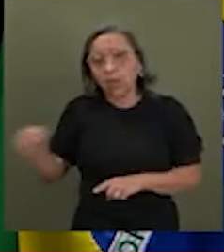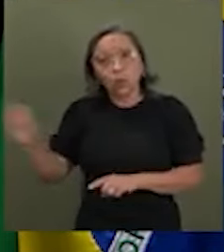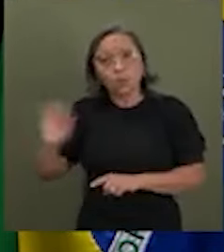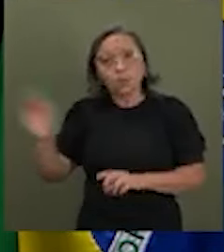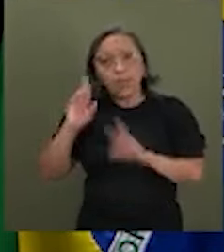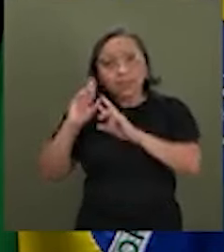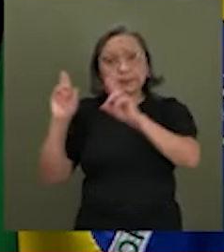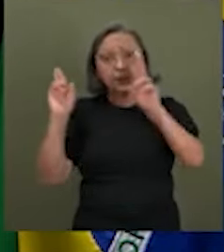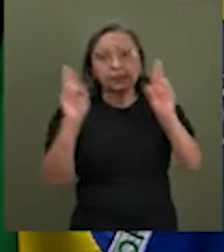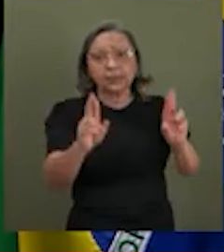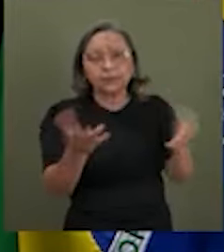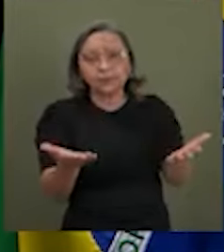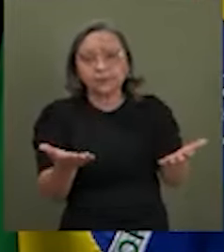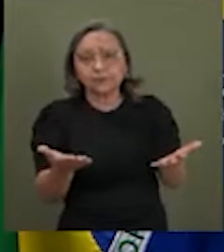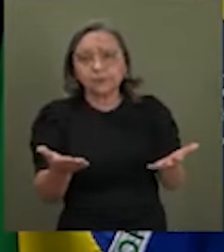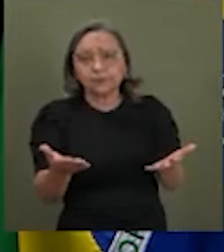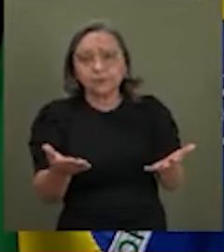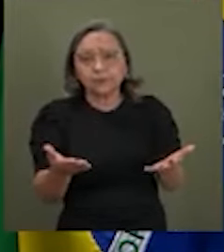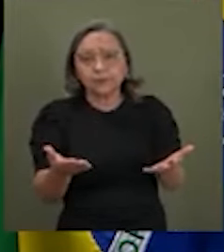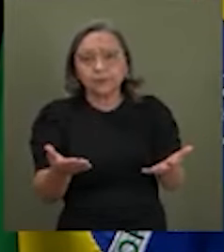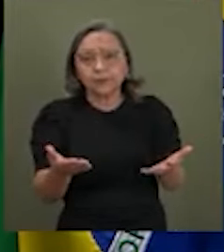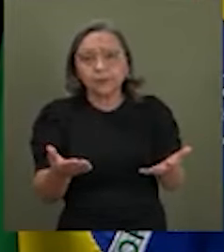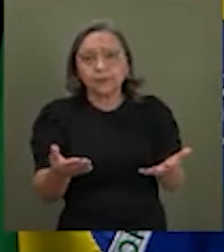respeitando a voz do povo,